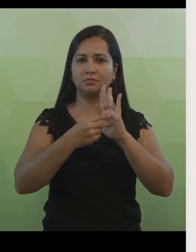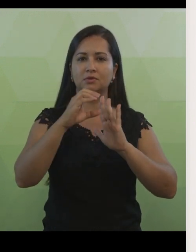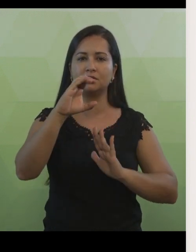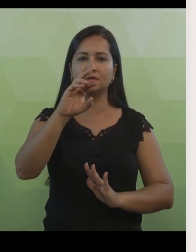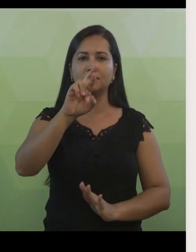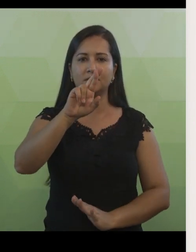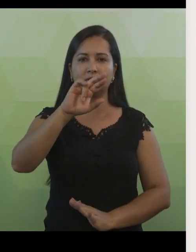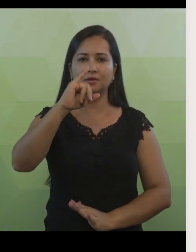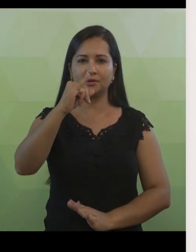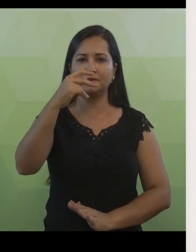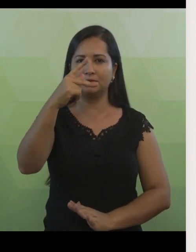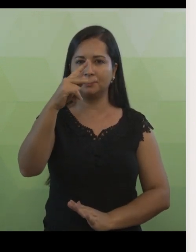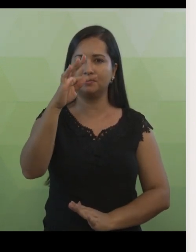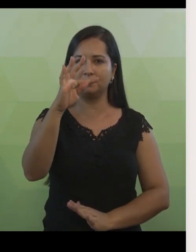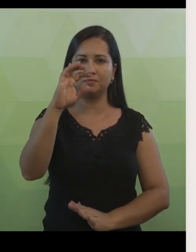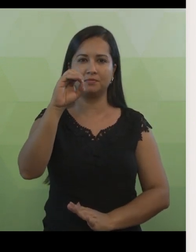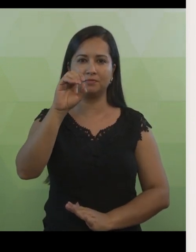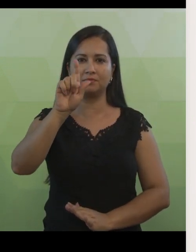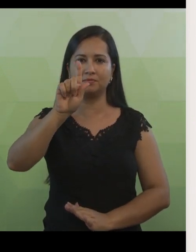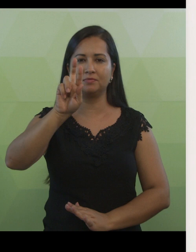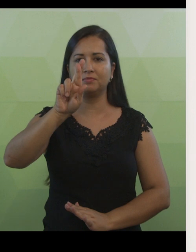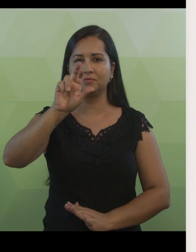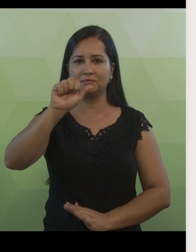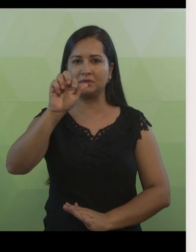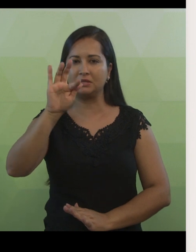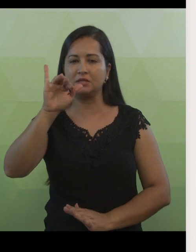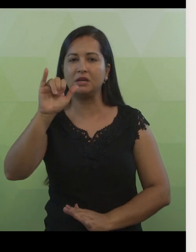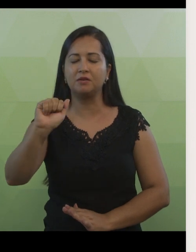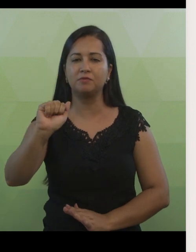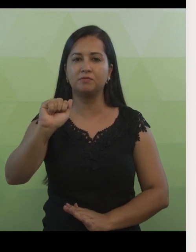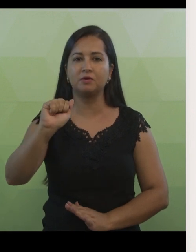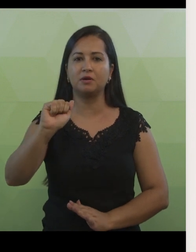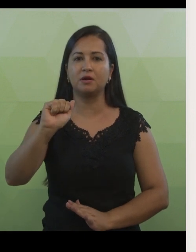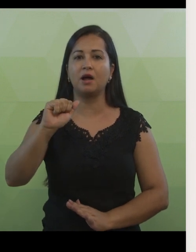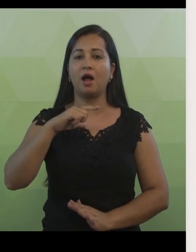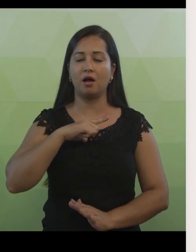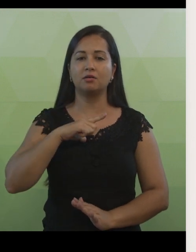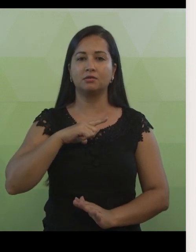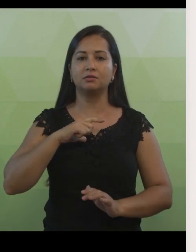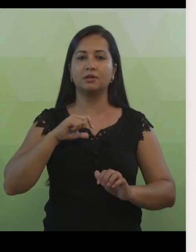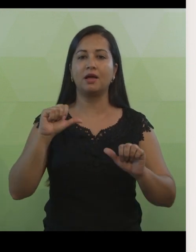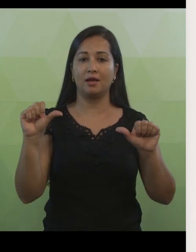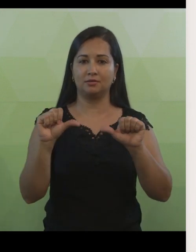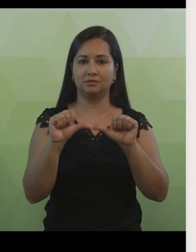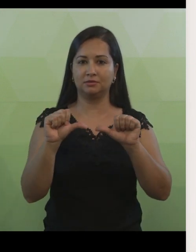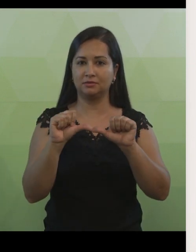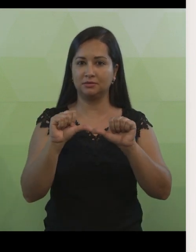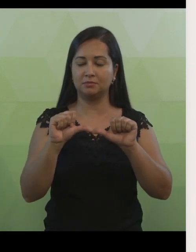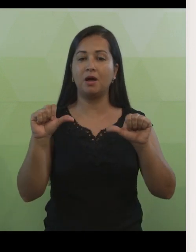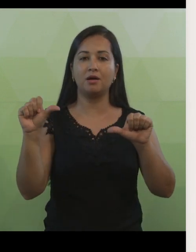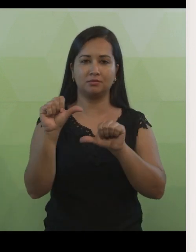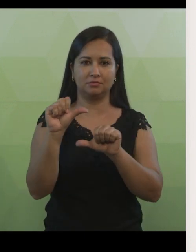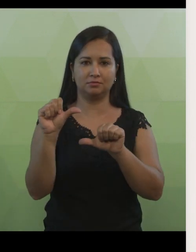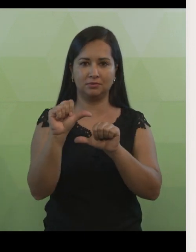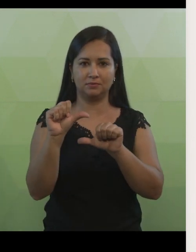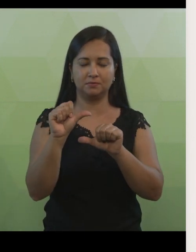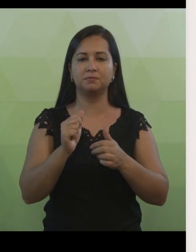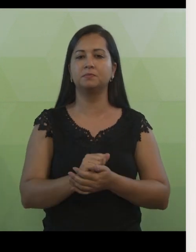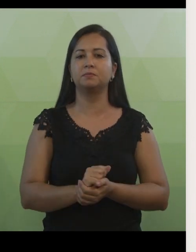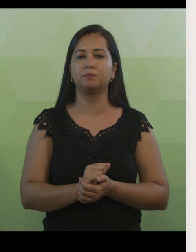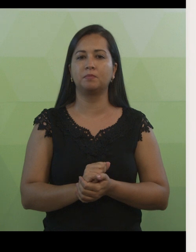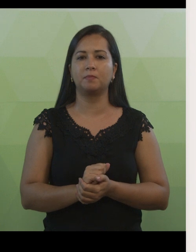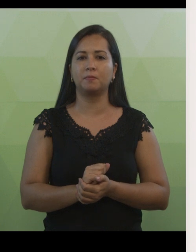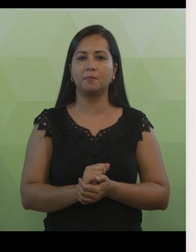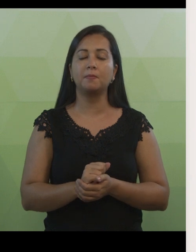tipos existentes, a criptografia simétrica e a criptografia assimétrica. Após, vamos entrar na parte de autenticação, explicando o